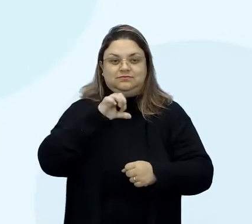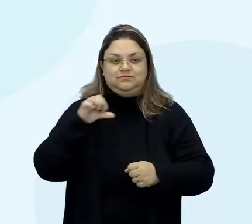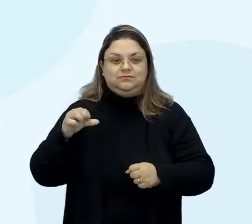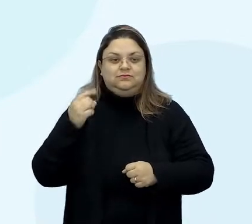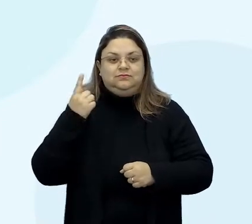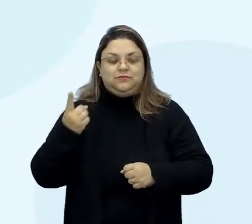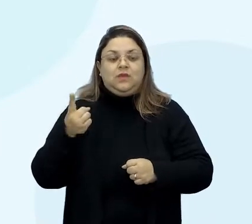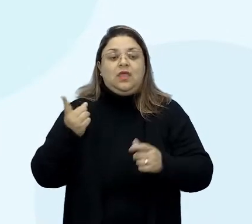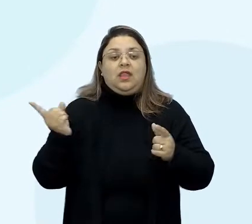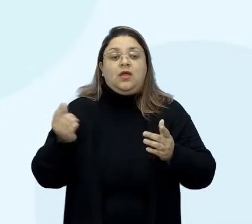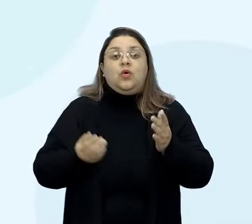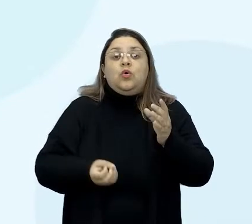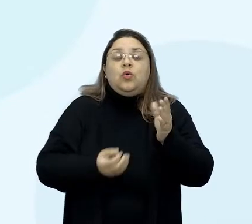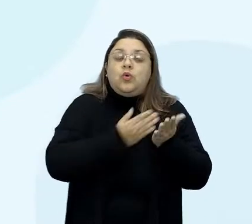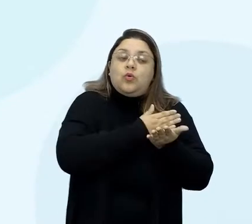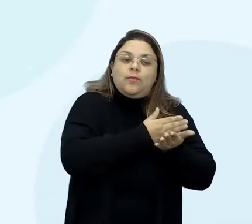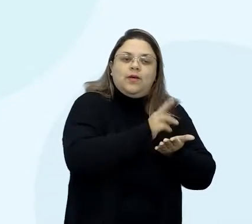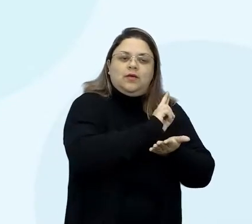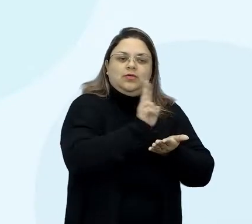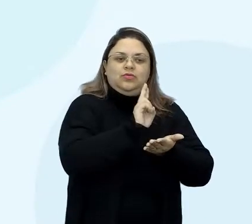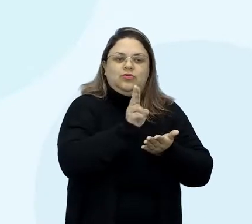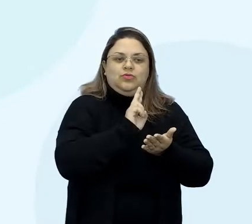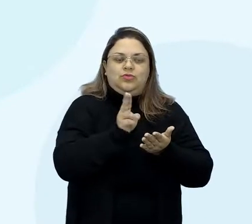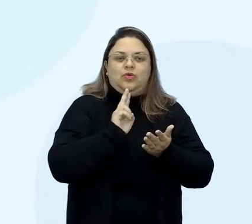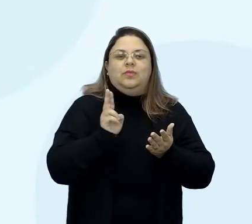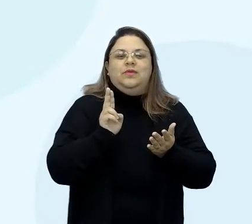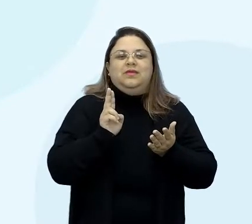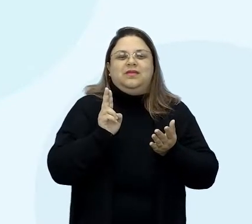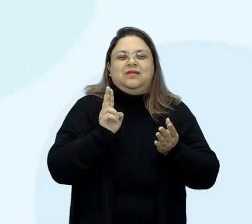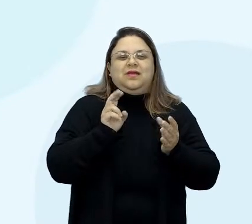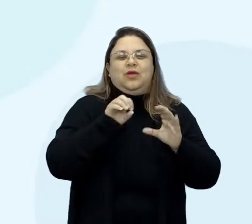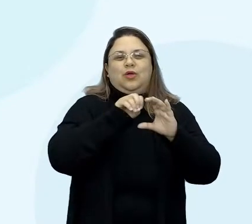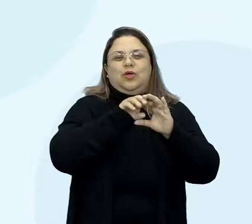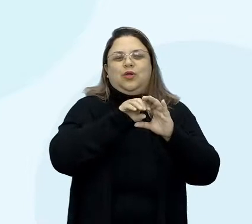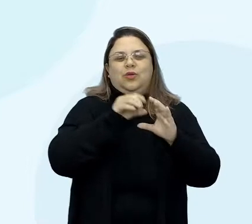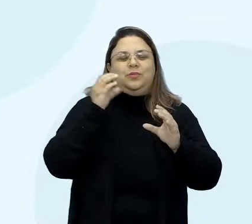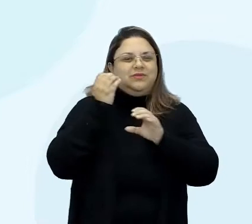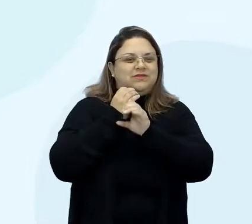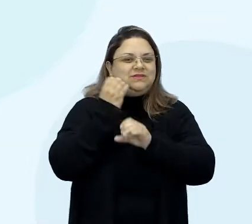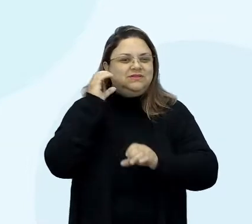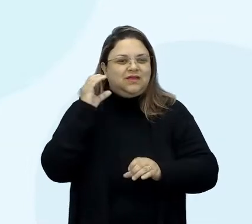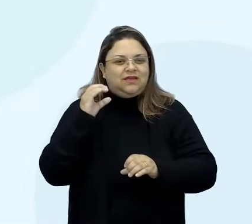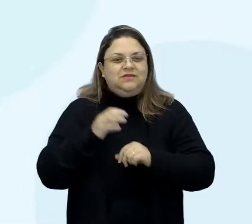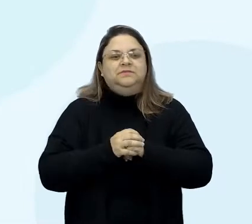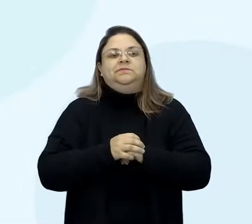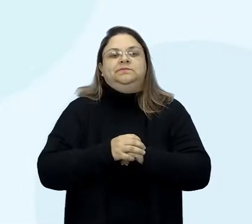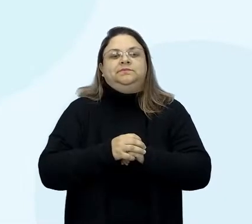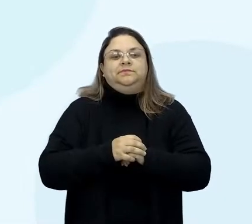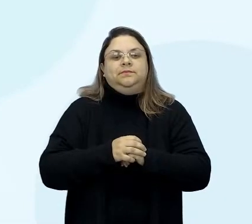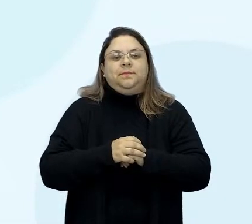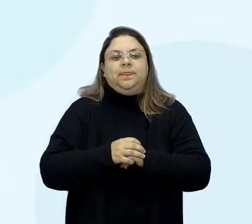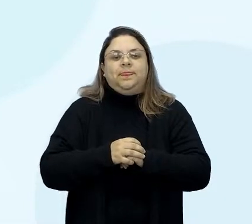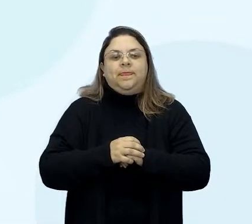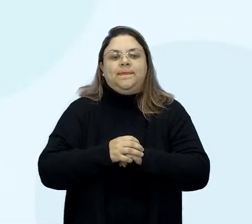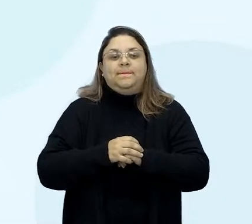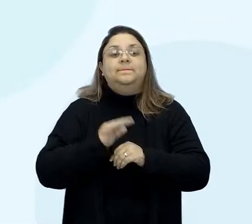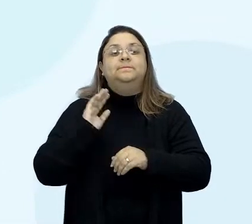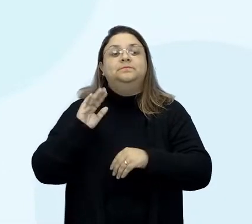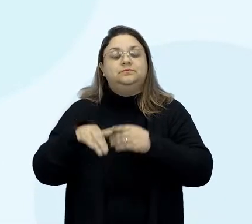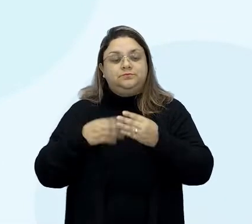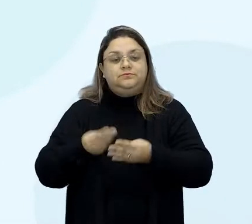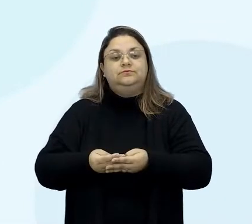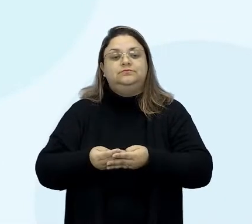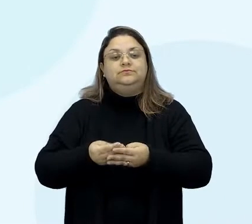Globo Ciência, é uma publicação que aborda assuntos ligados à ciência, história, tecnologia, religião, saúde, entre outros. A gente tem também a